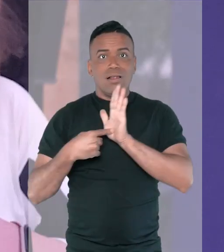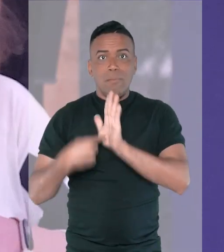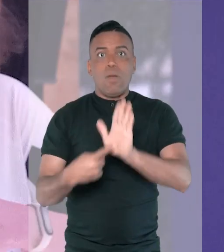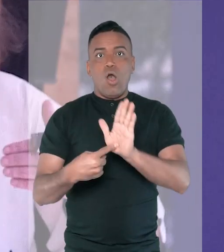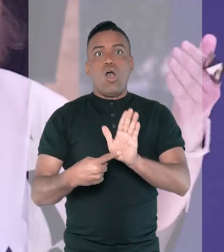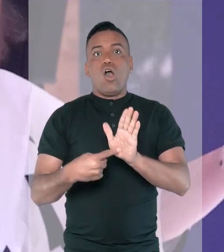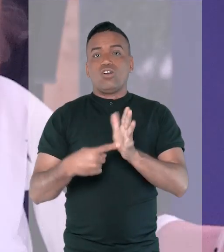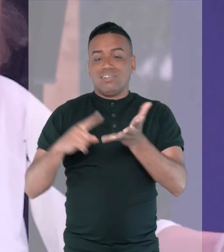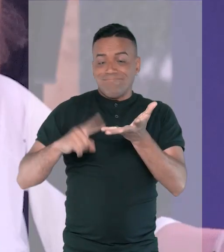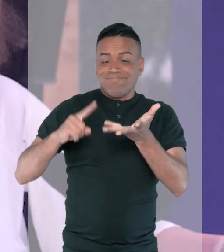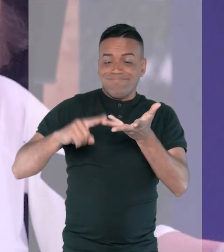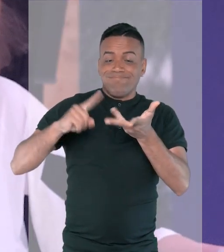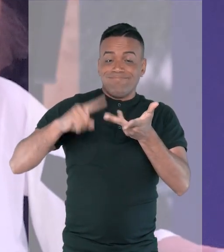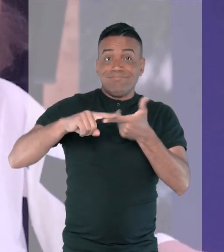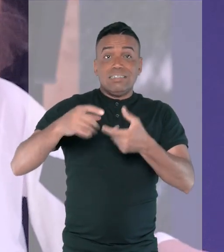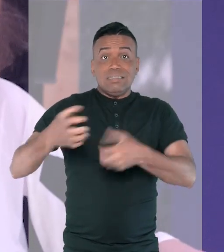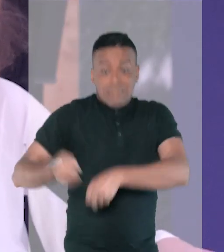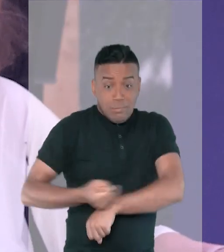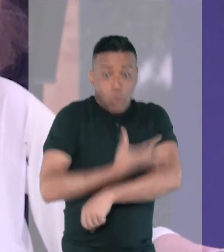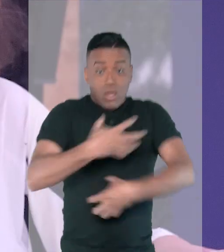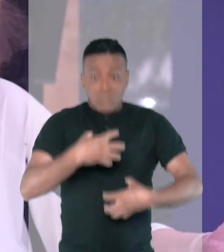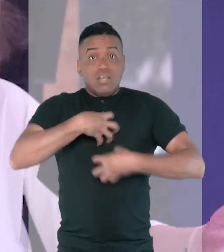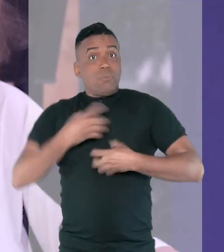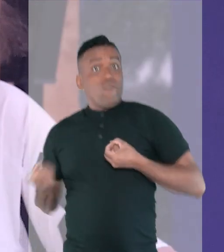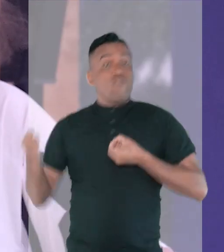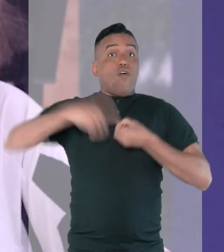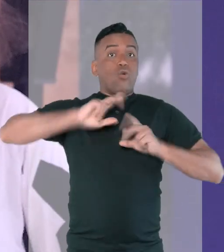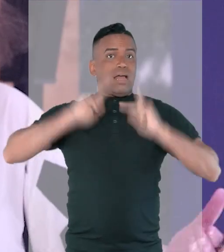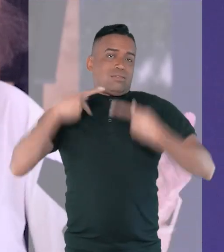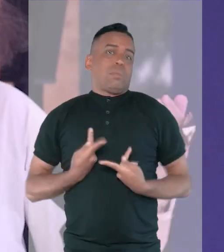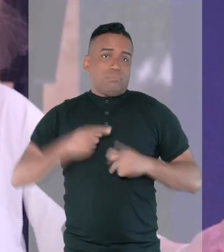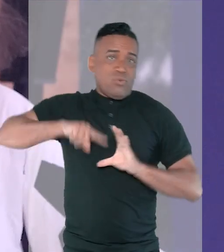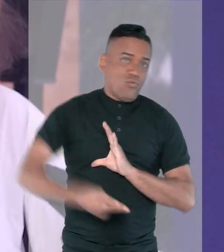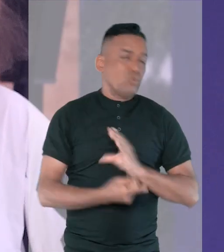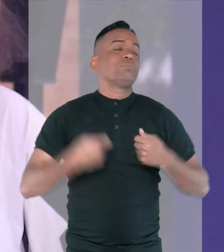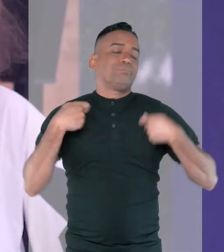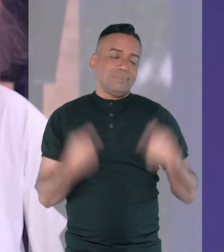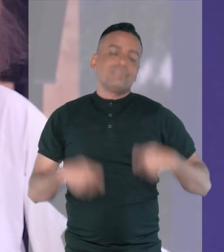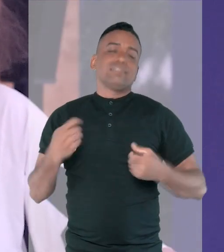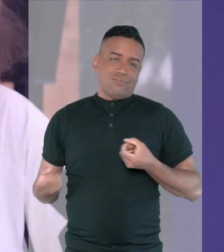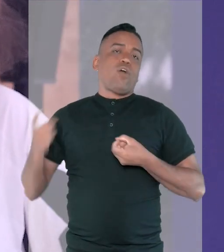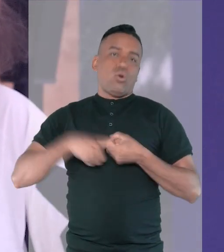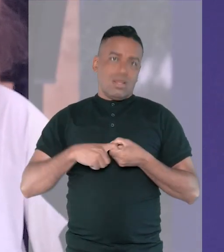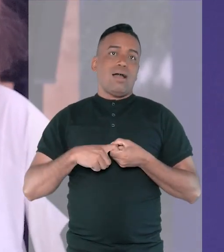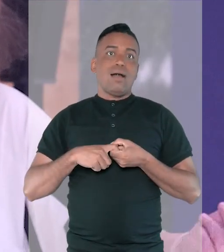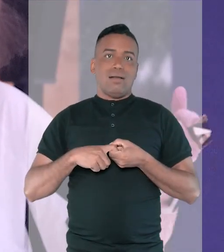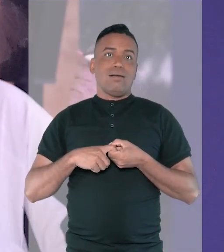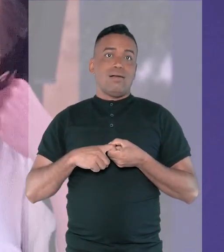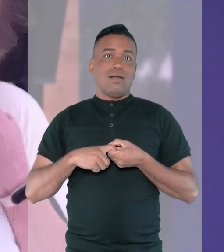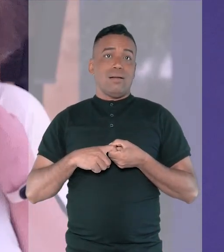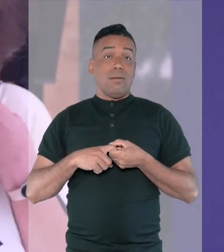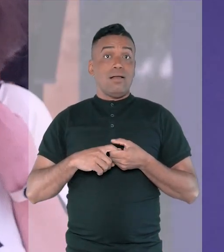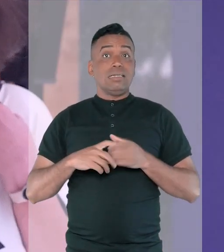mostra todo o cabedal de sentimentos que nós precisamos sentir o mais profundamente possível